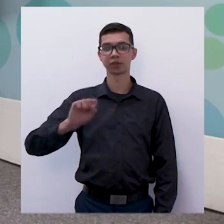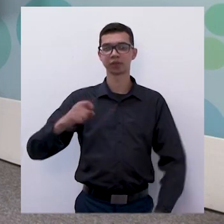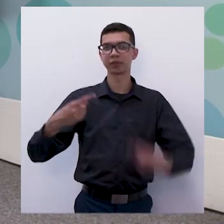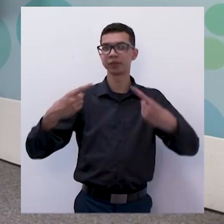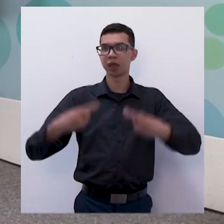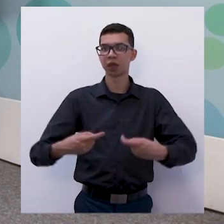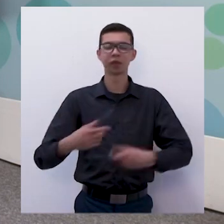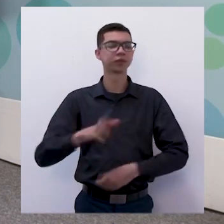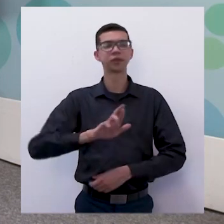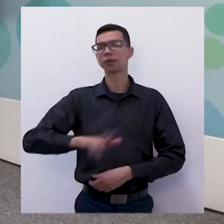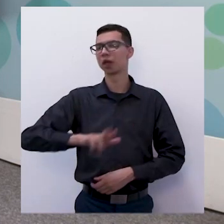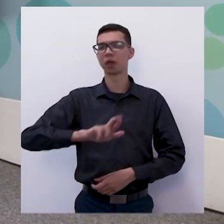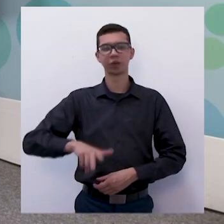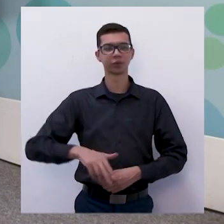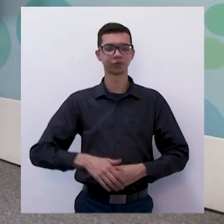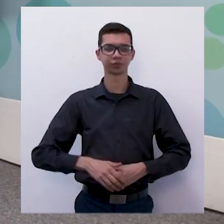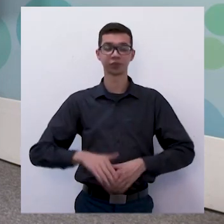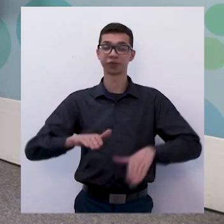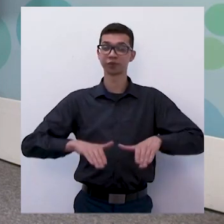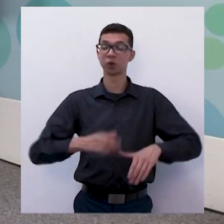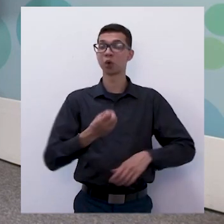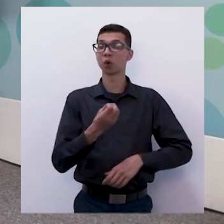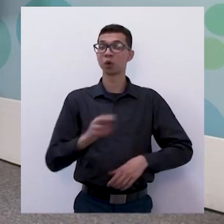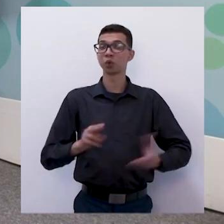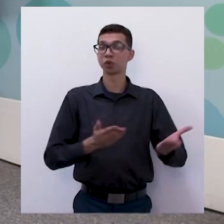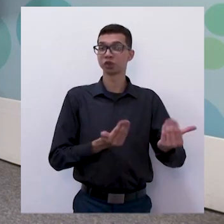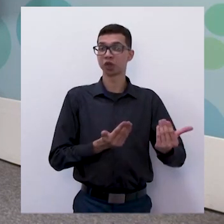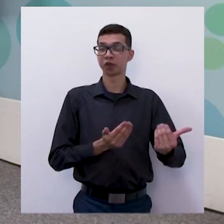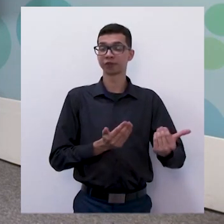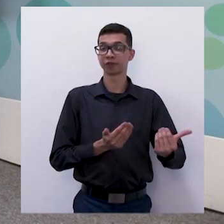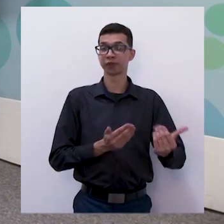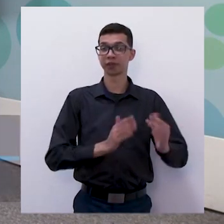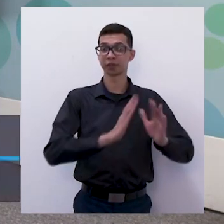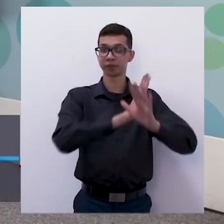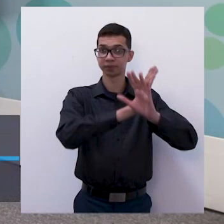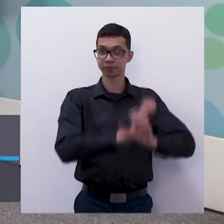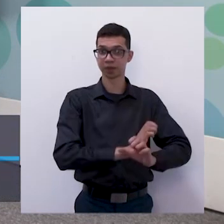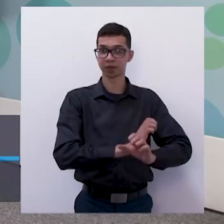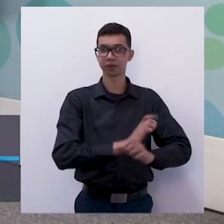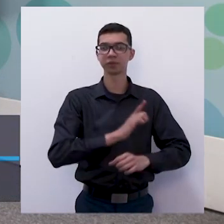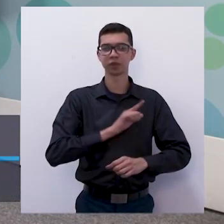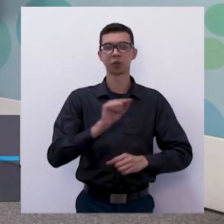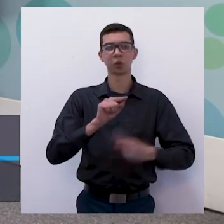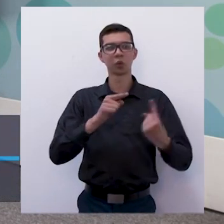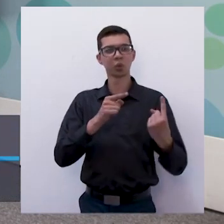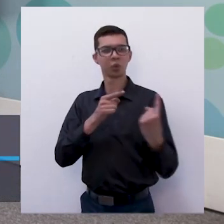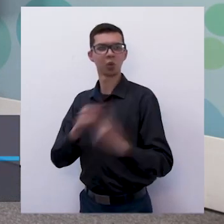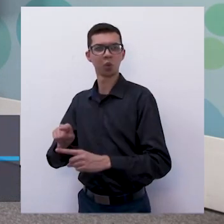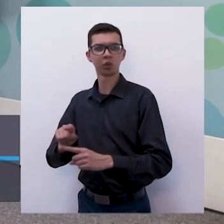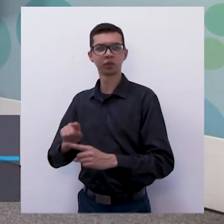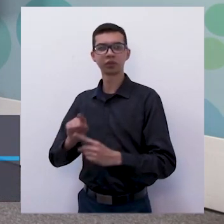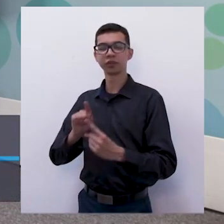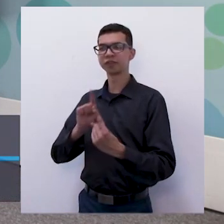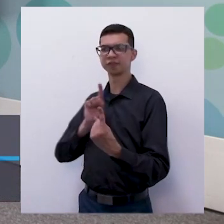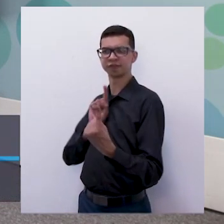guerra ou o jovem espartano em treinamento atirava, né, atacava esse ilota de frente, às vezes era escondido,